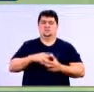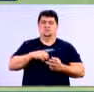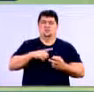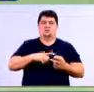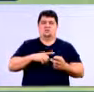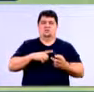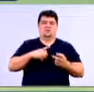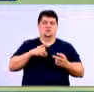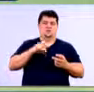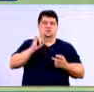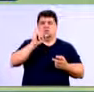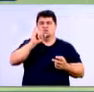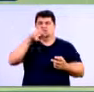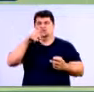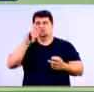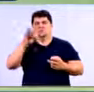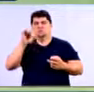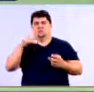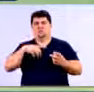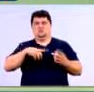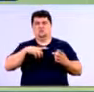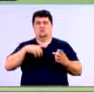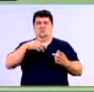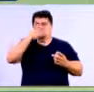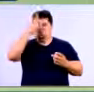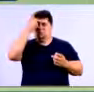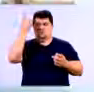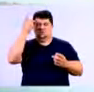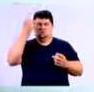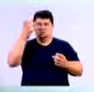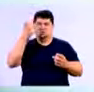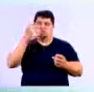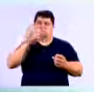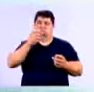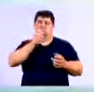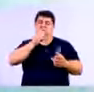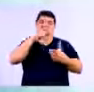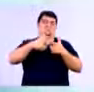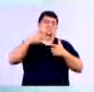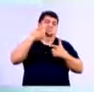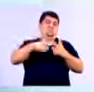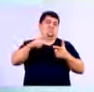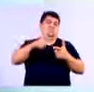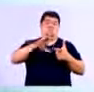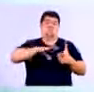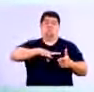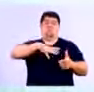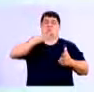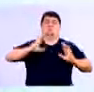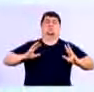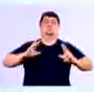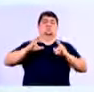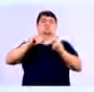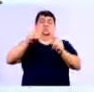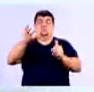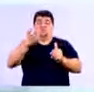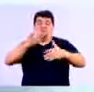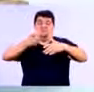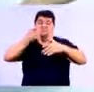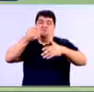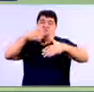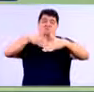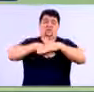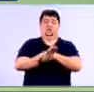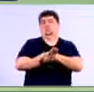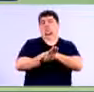ao risco, significa assim, que eu não quero saber o tipo de risco que eu vou correr. Se é muito ou é pouco, eu não quero saber. Então,